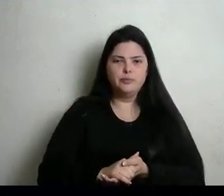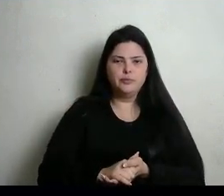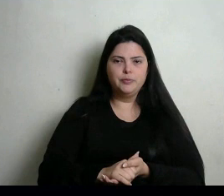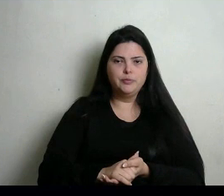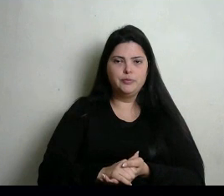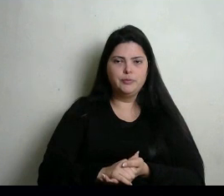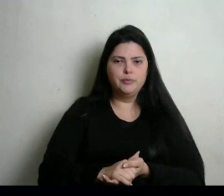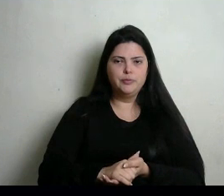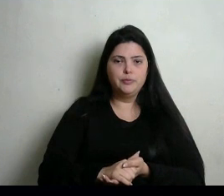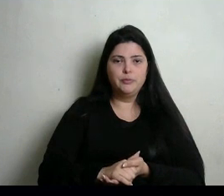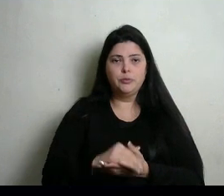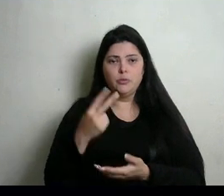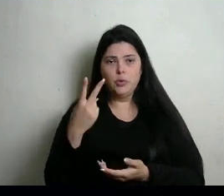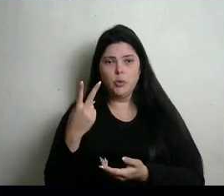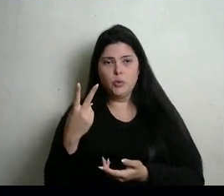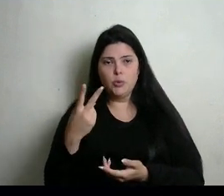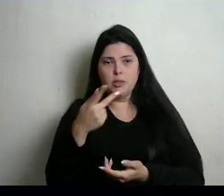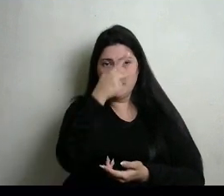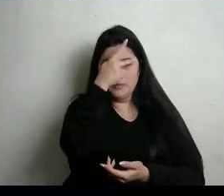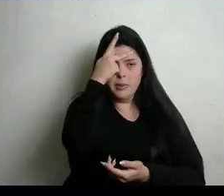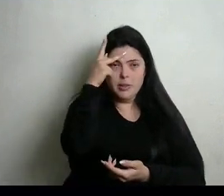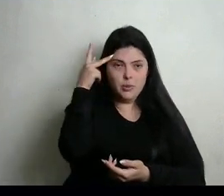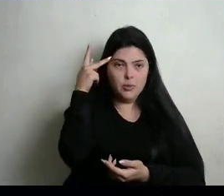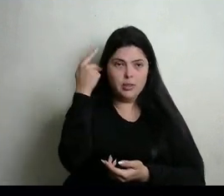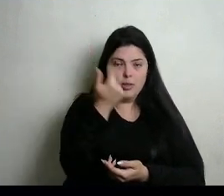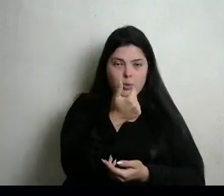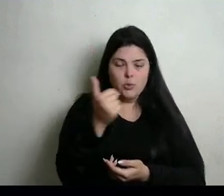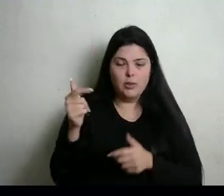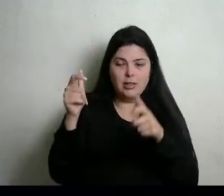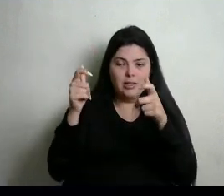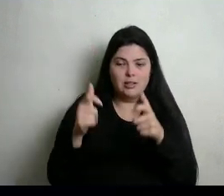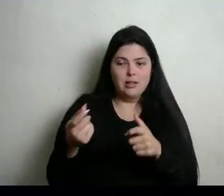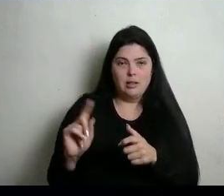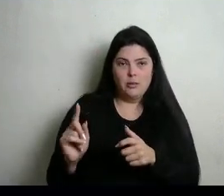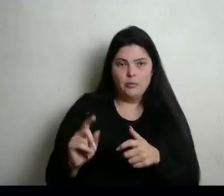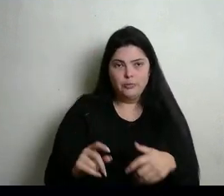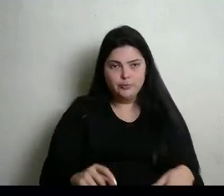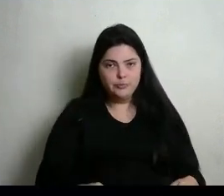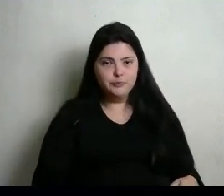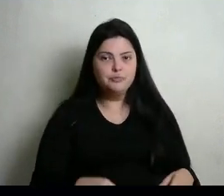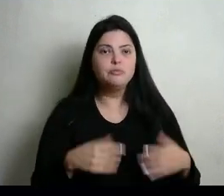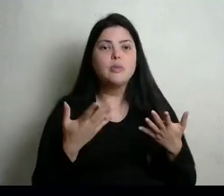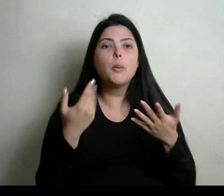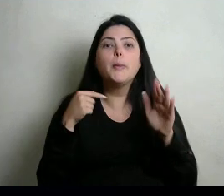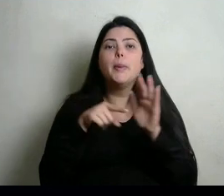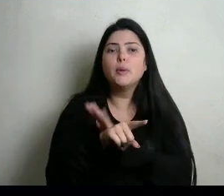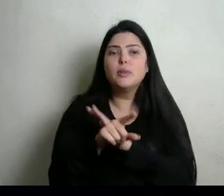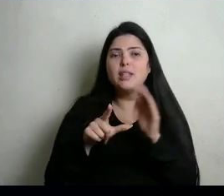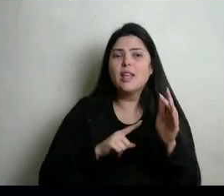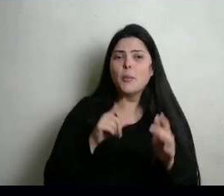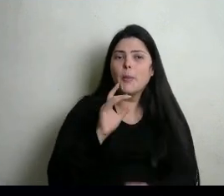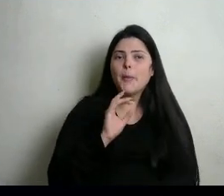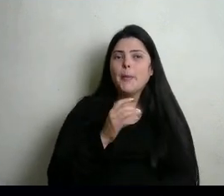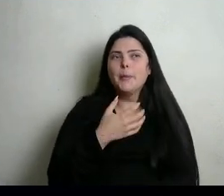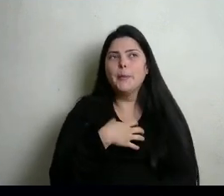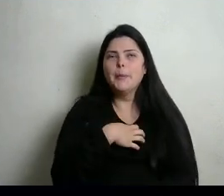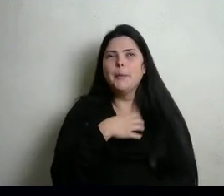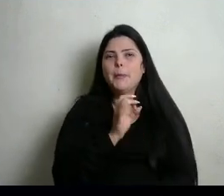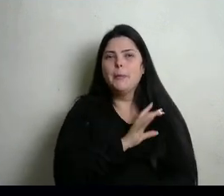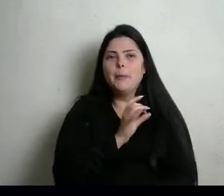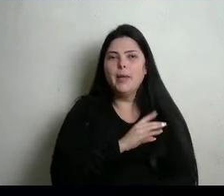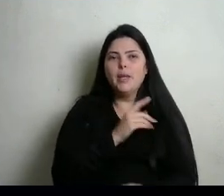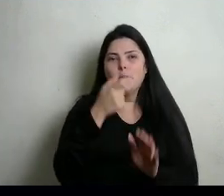Duas pessoas, o restante da sala. E aí eu pergunto, alguém aqui já sentiu ou sente medo da inteligência